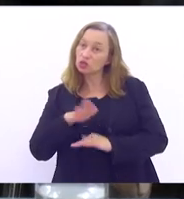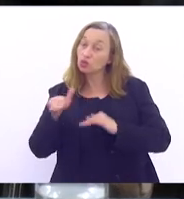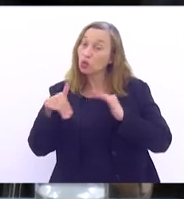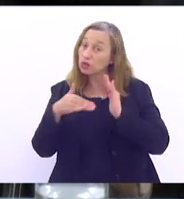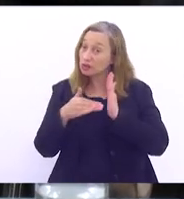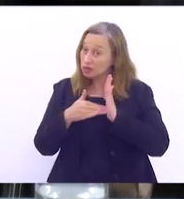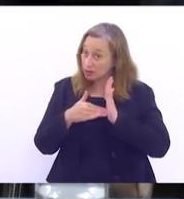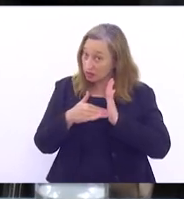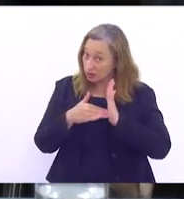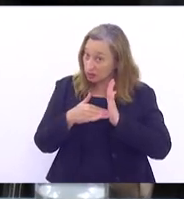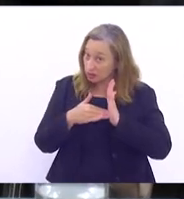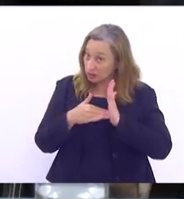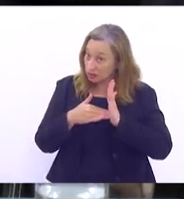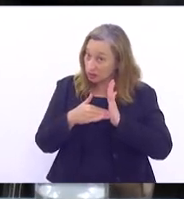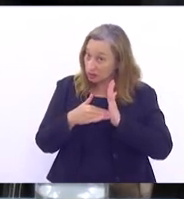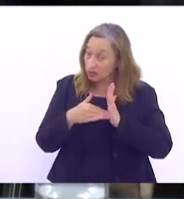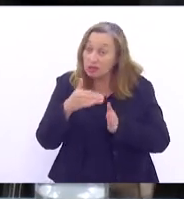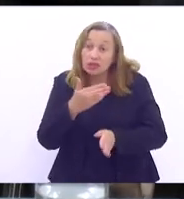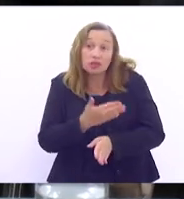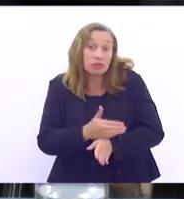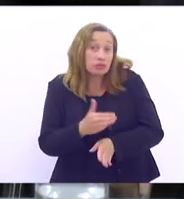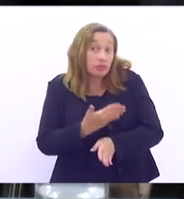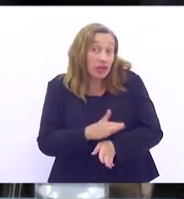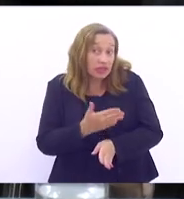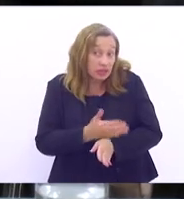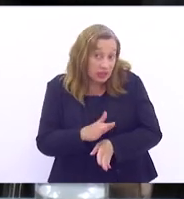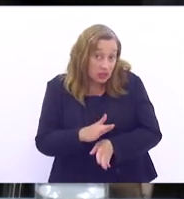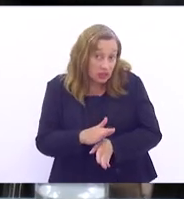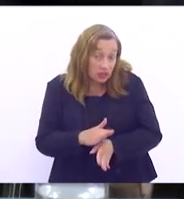todas as práticas,